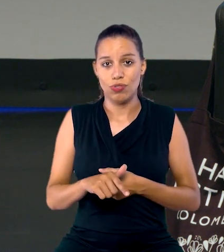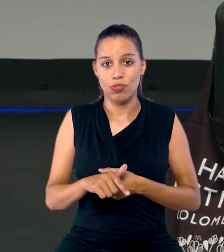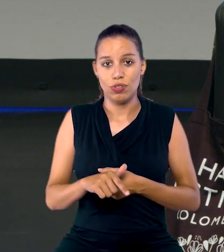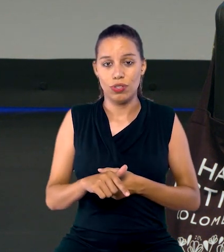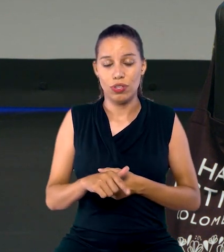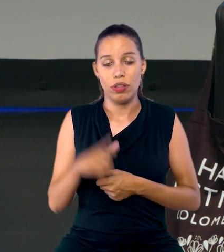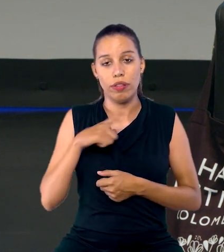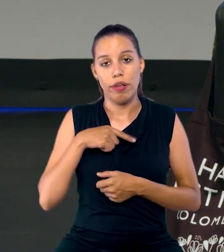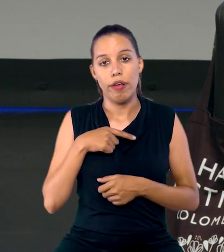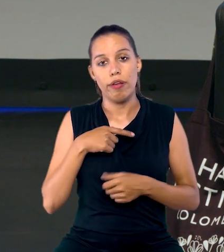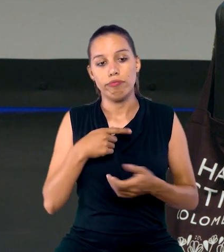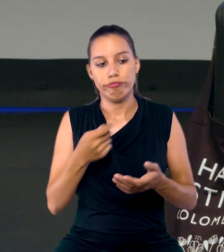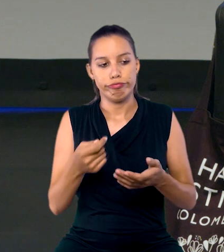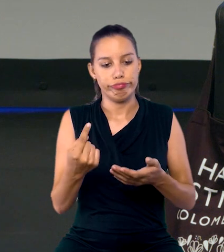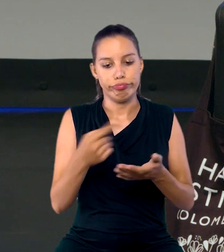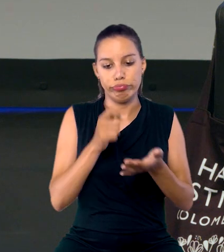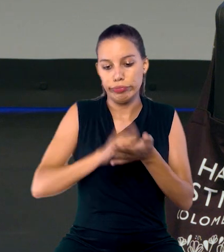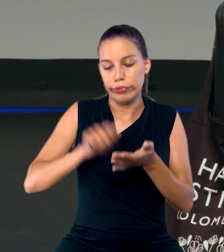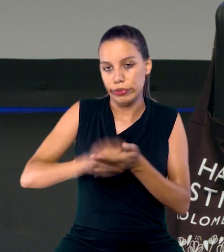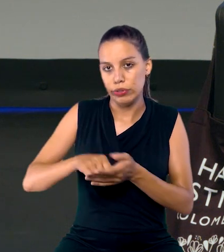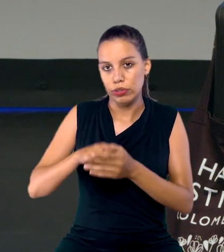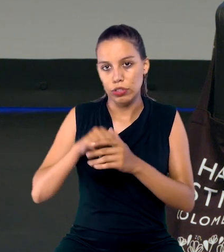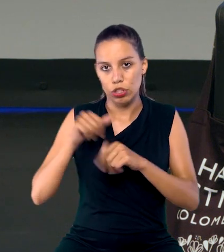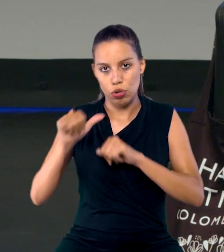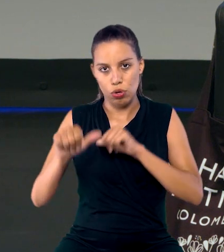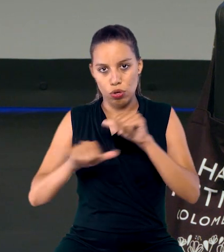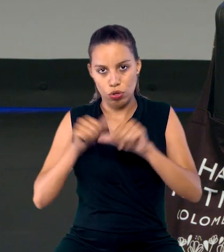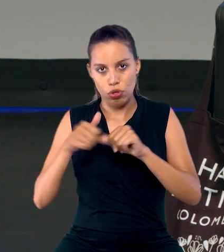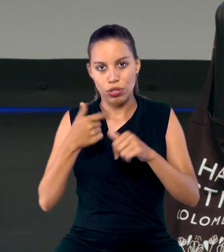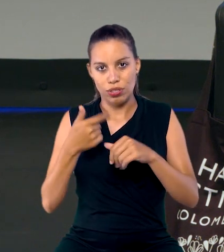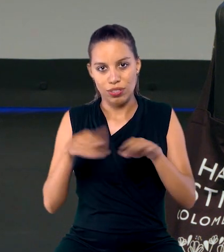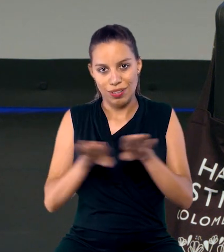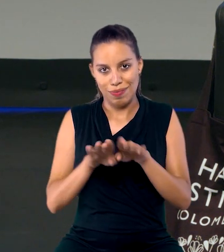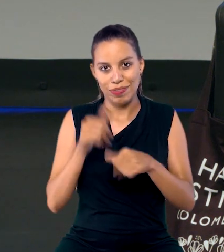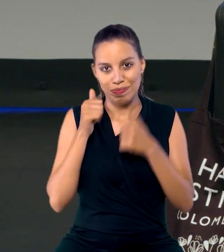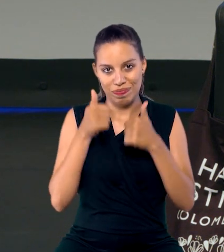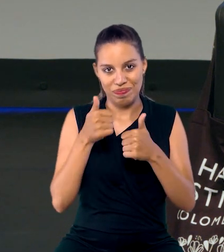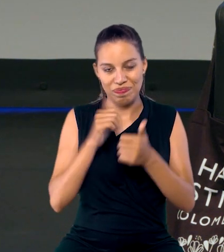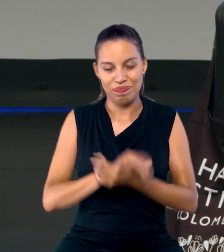palco para o momento de autógrafos e outras trocas.